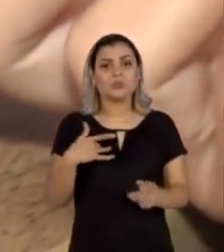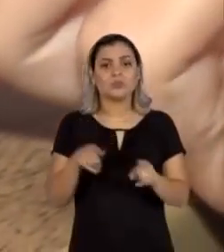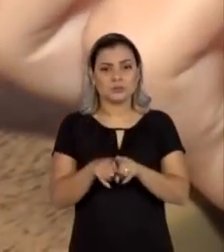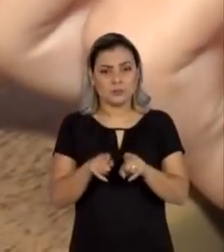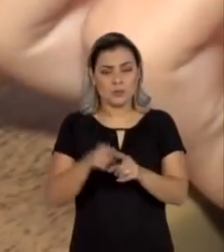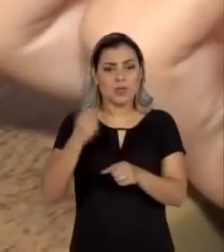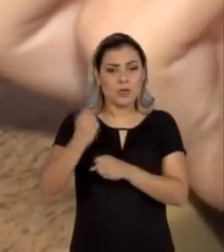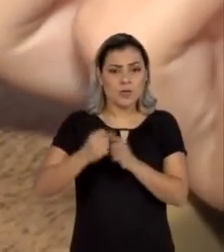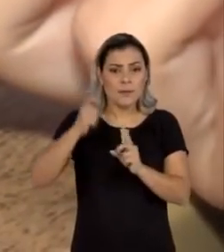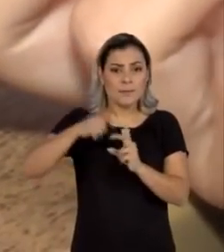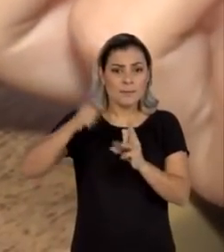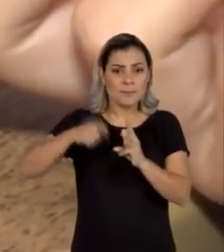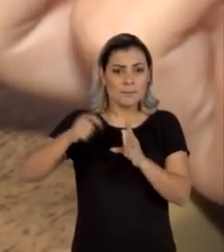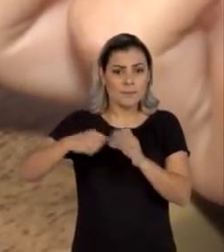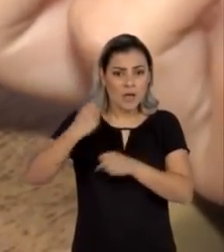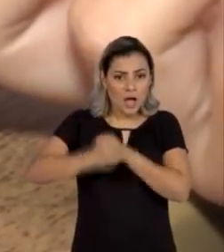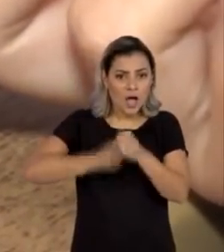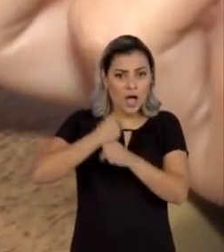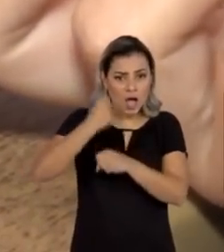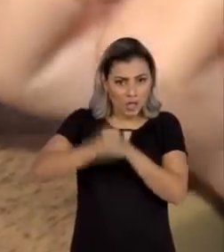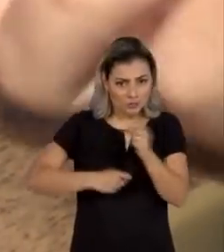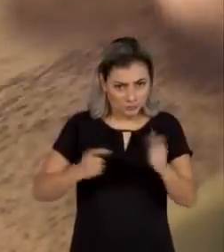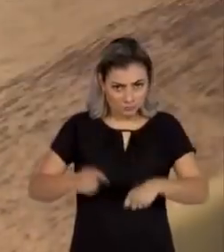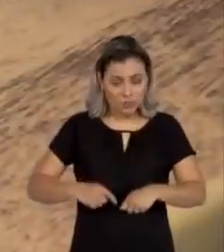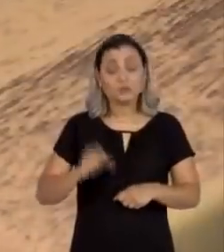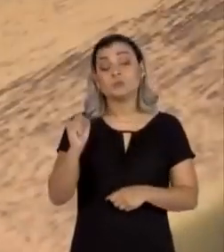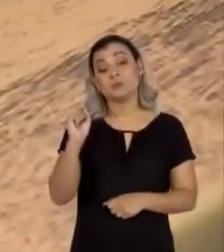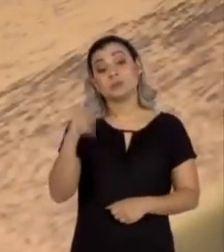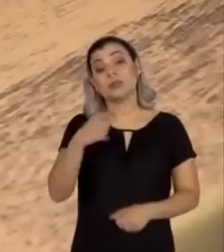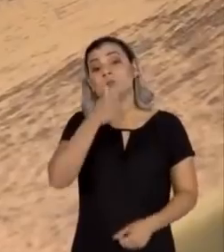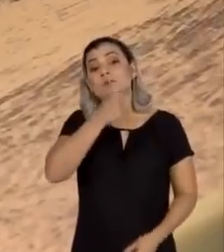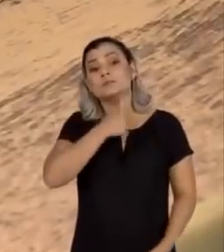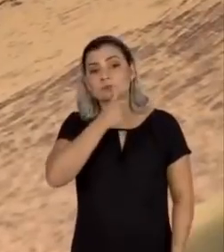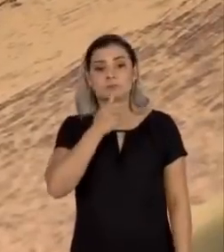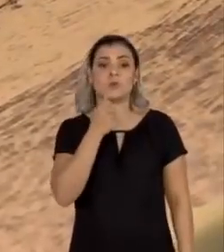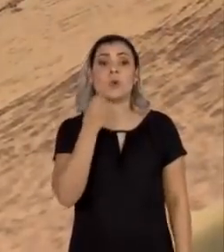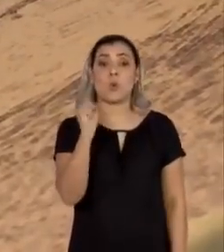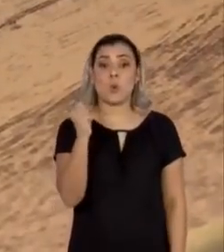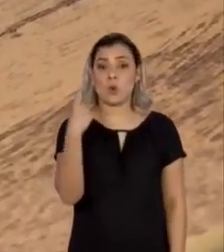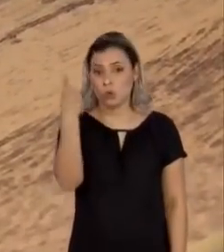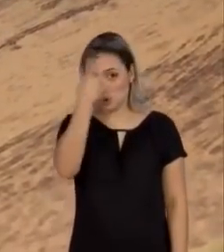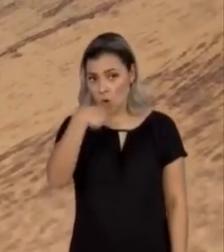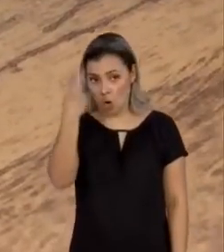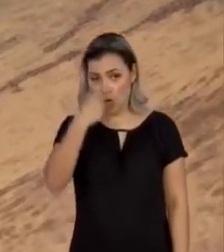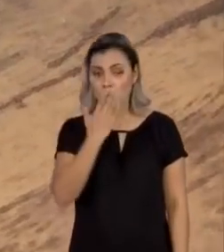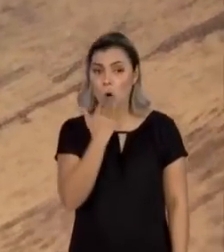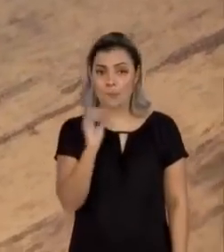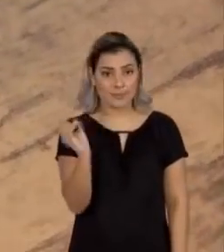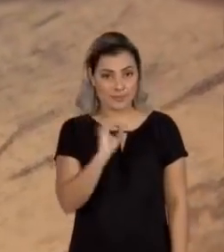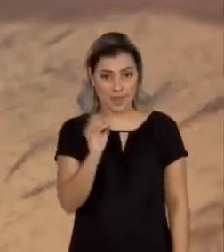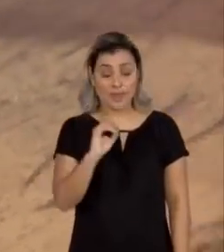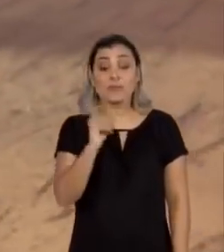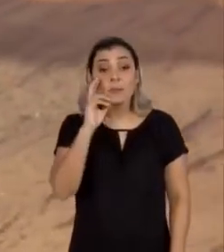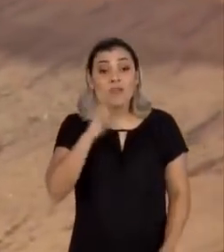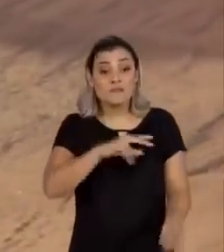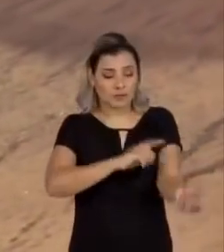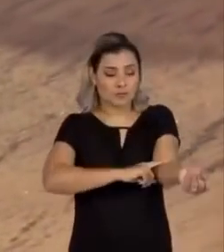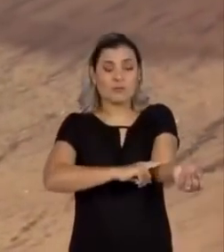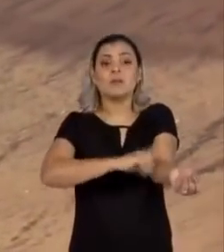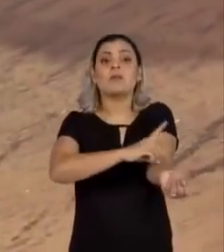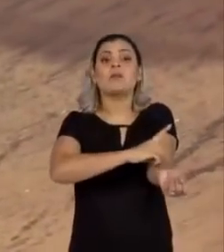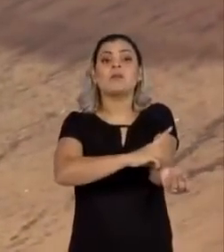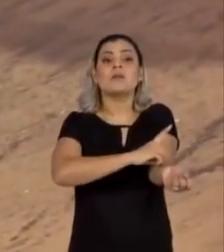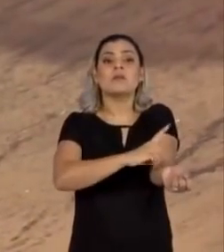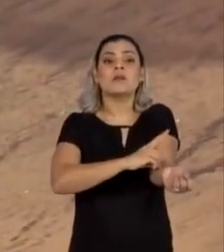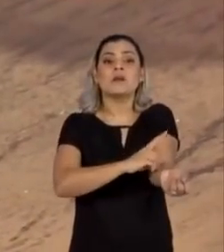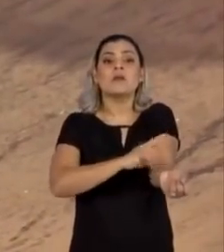exemplo, o exame de sangue? Exame simples, em jejum de 8 horas, colhe o sangue, onde é dosado o açúcar no sangue, que nós chamamos de